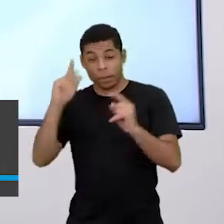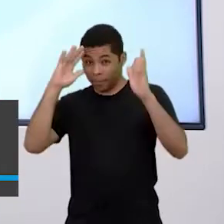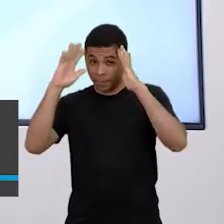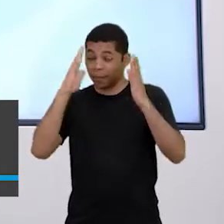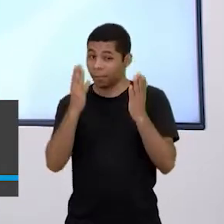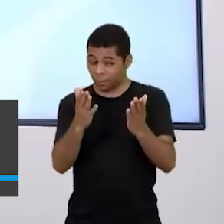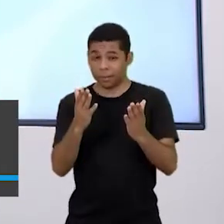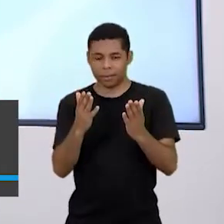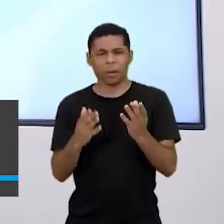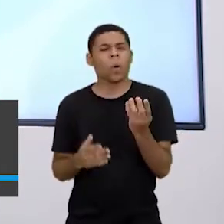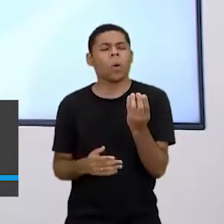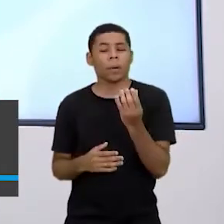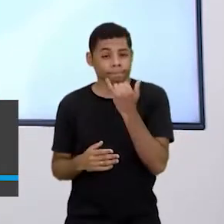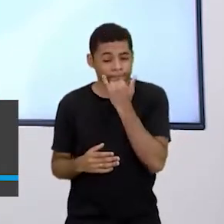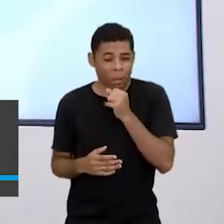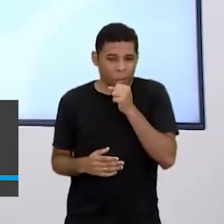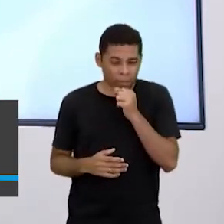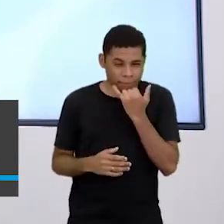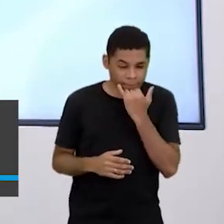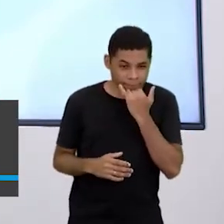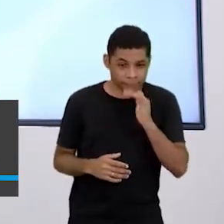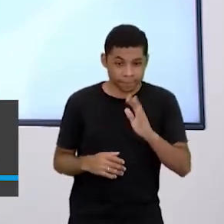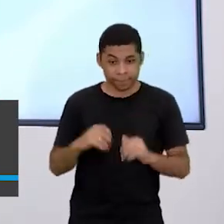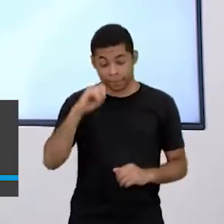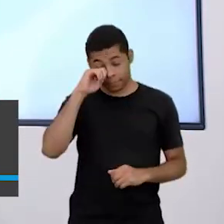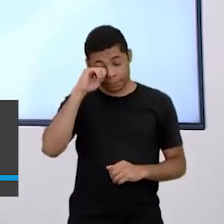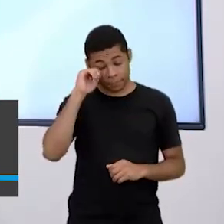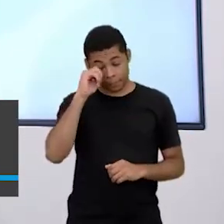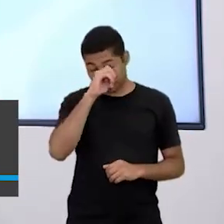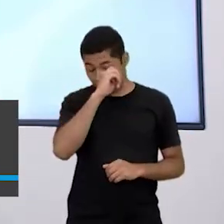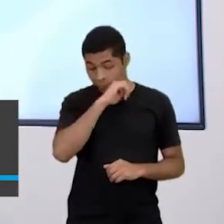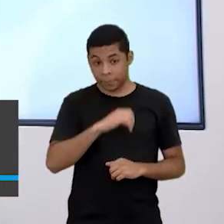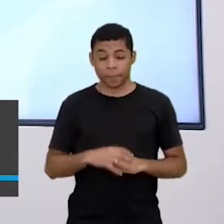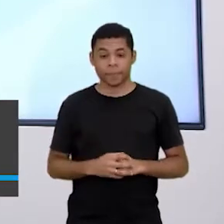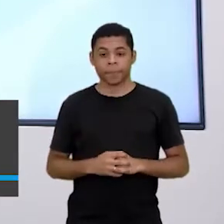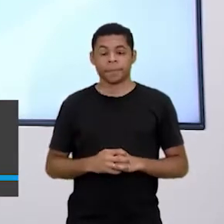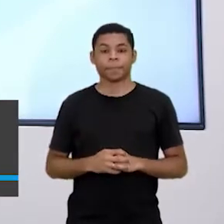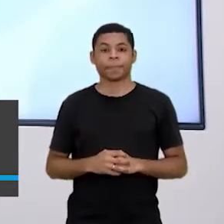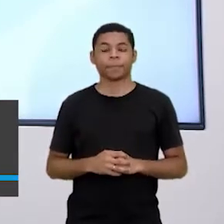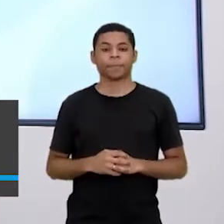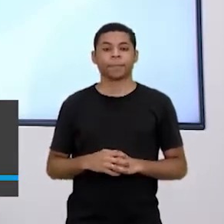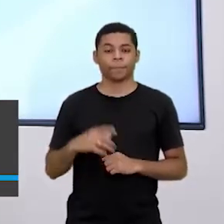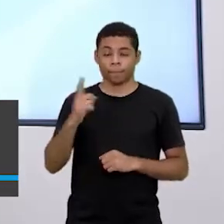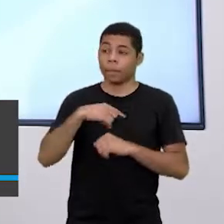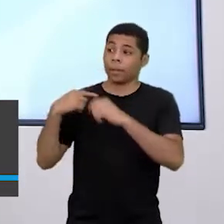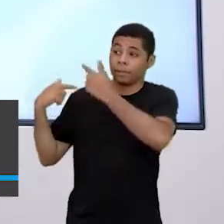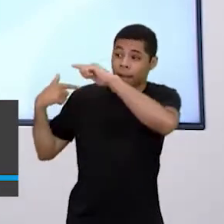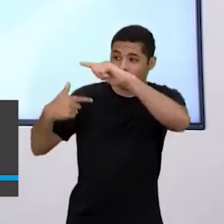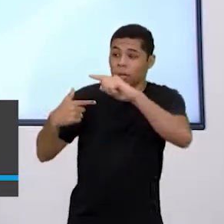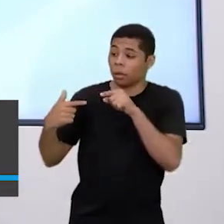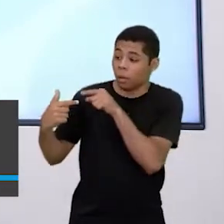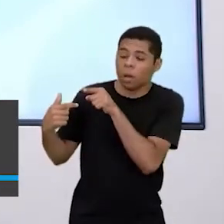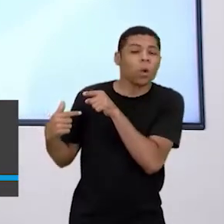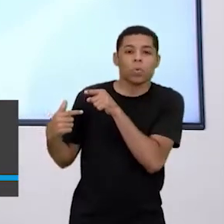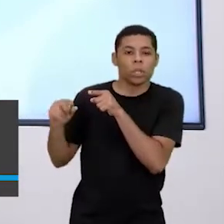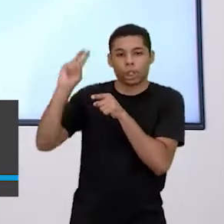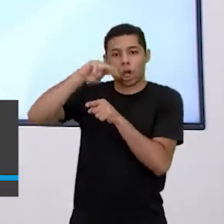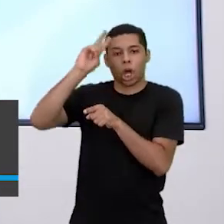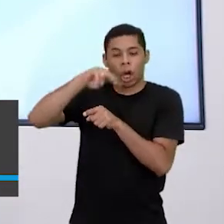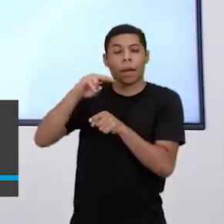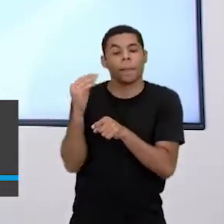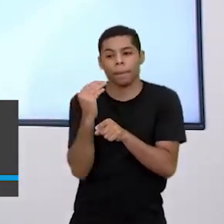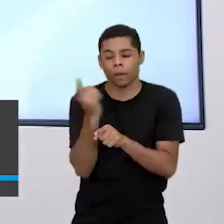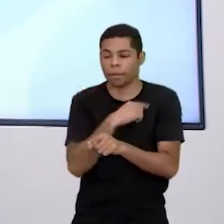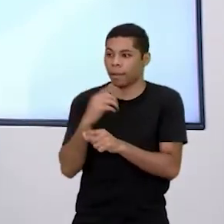De como existe essa tradição ali das histórias para a gente fazer essa